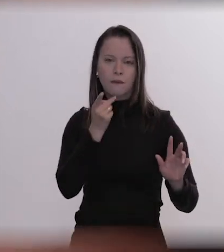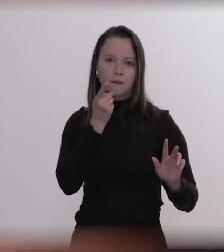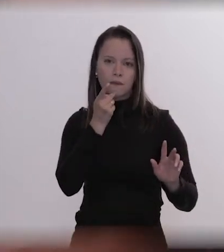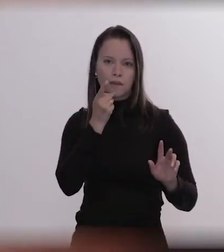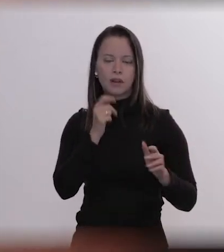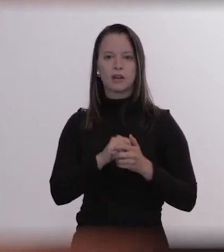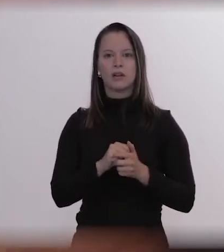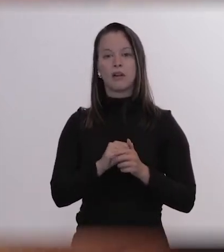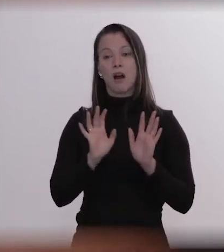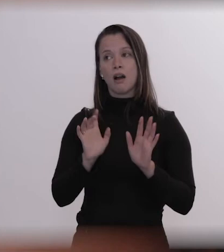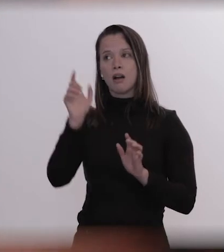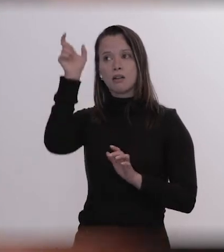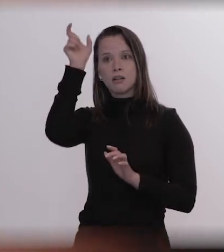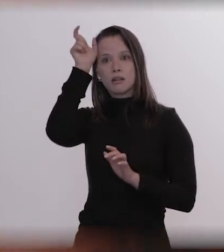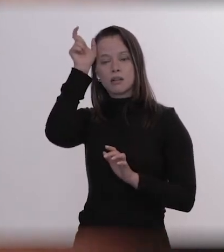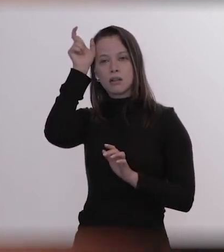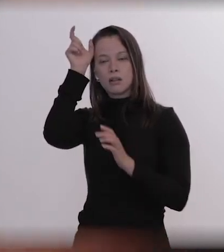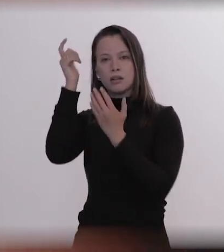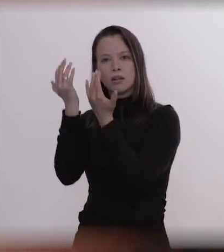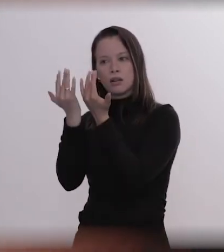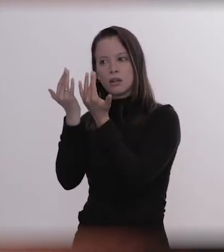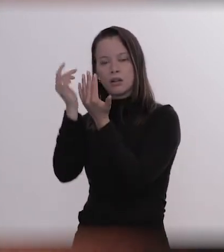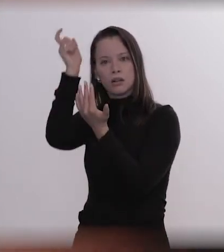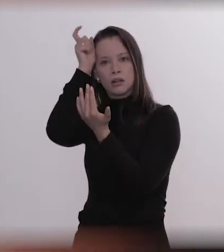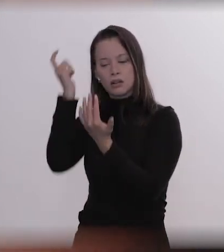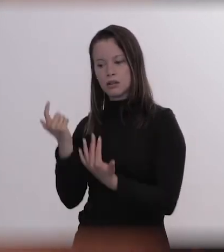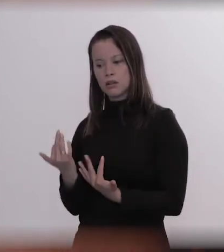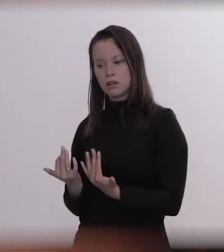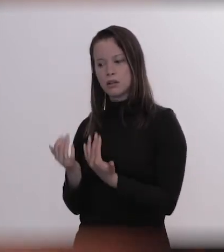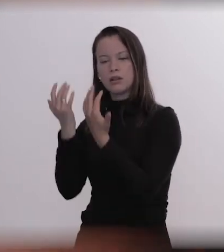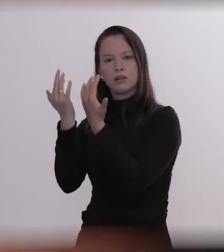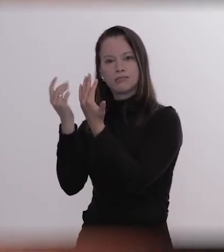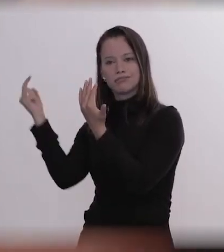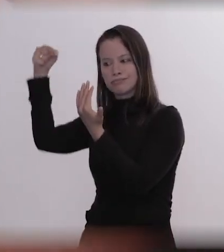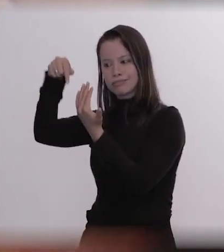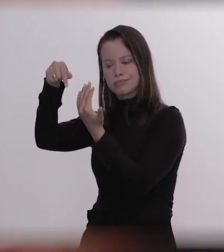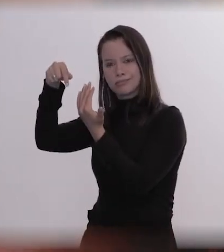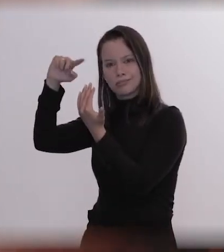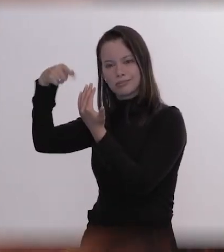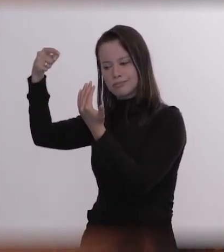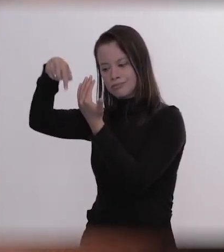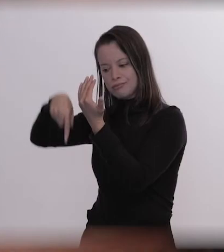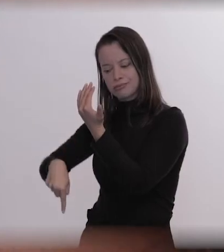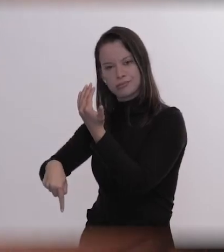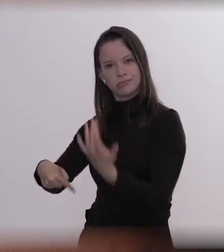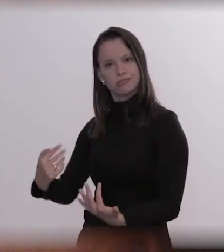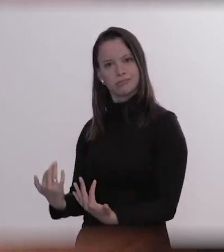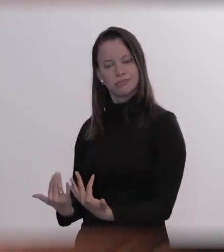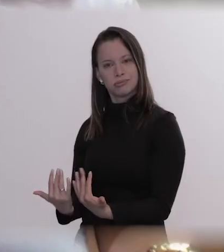falam que é purgatório e vai queimar. Entendeu? Mas eu já não acredito